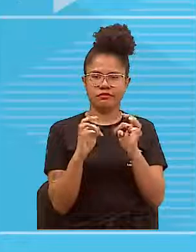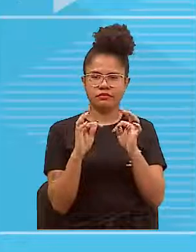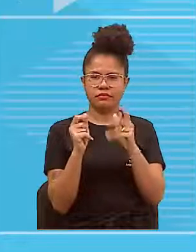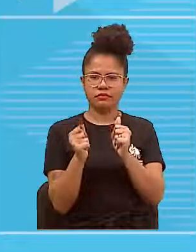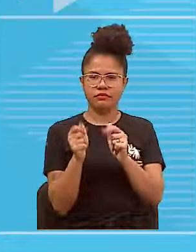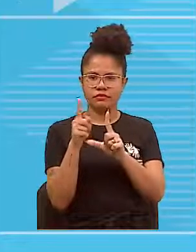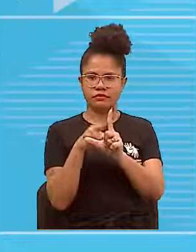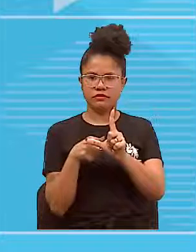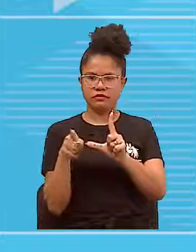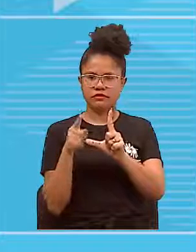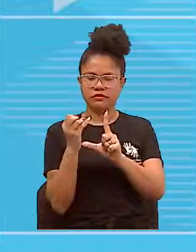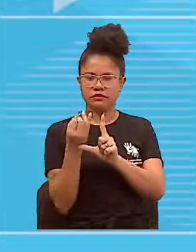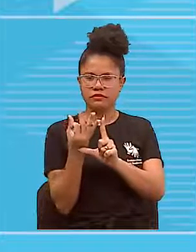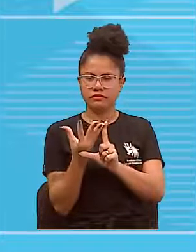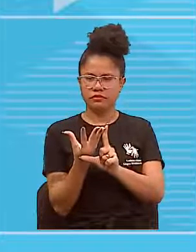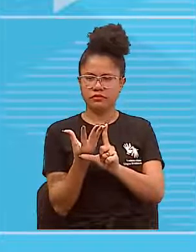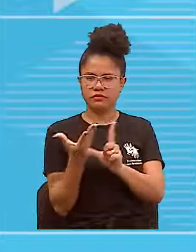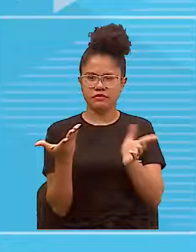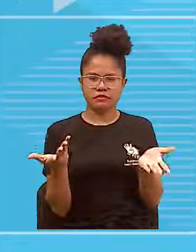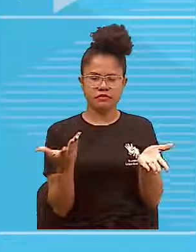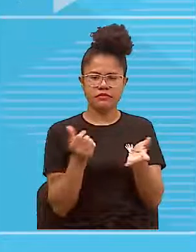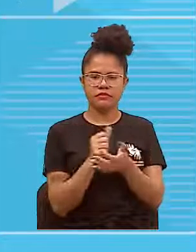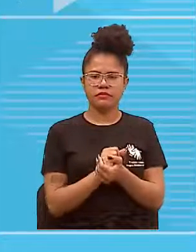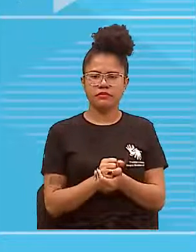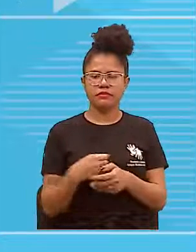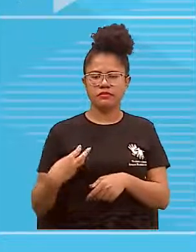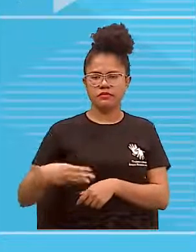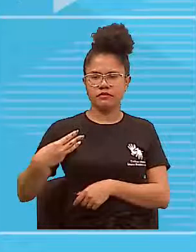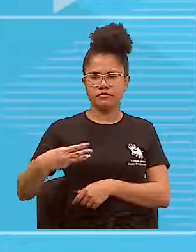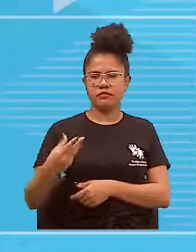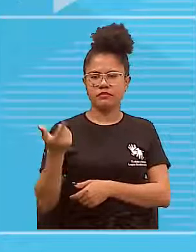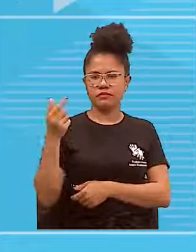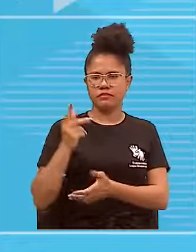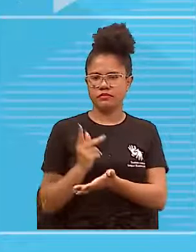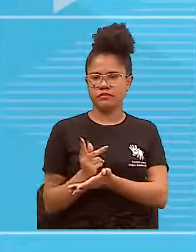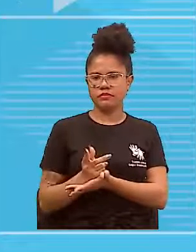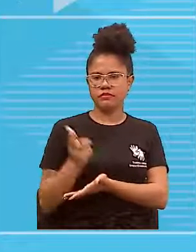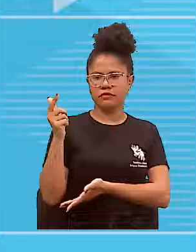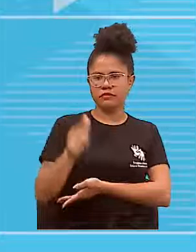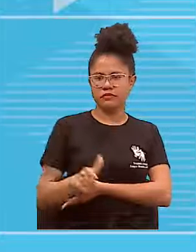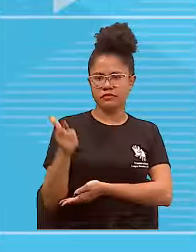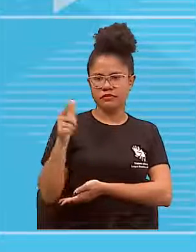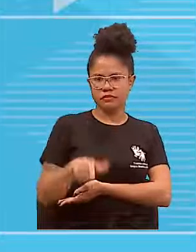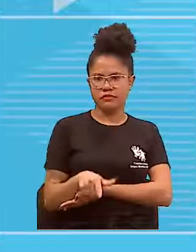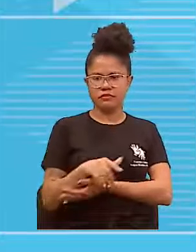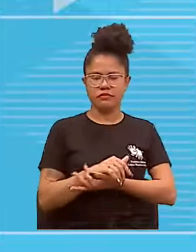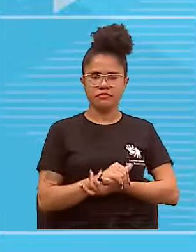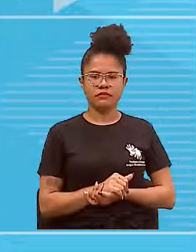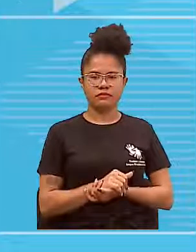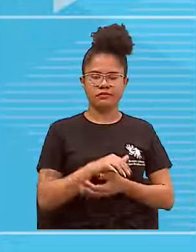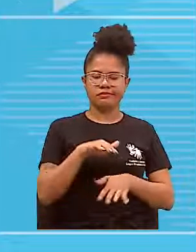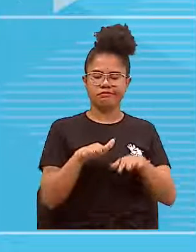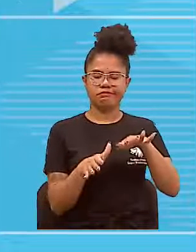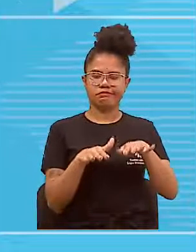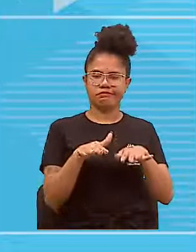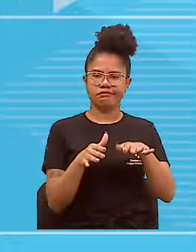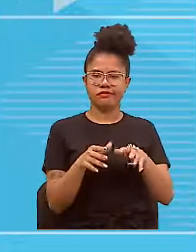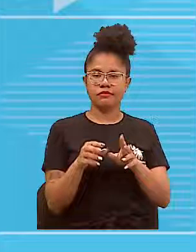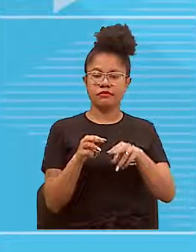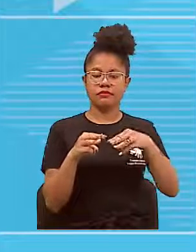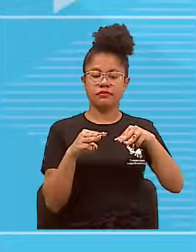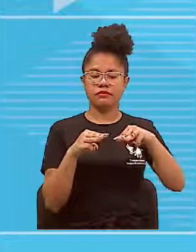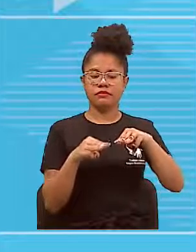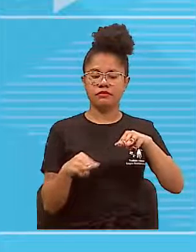pela quantidade. A moda é a repetição, perfeito, Gabriel. Mediana é o elemento central,